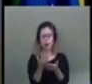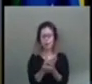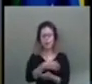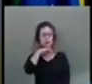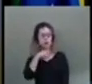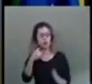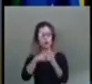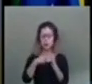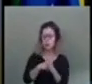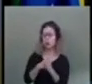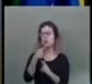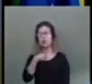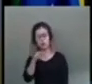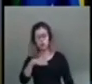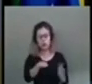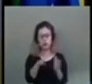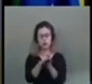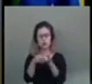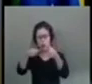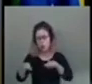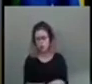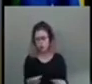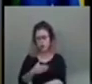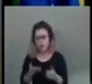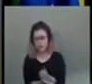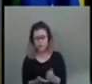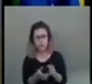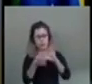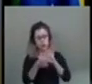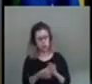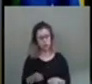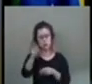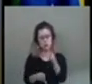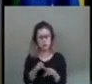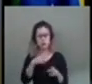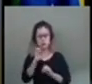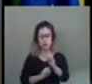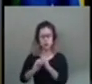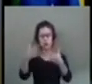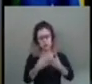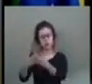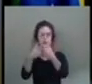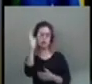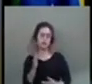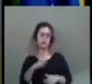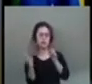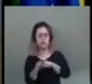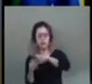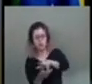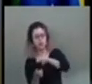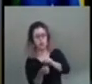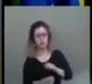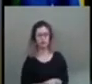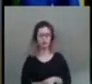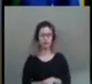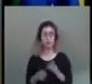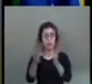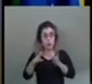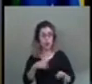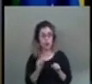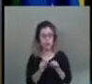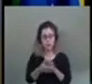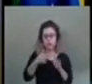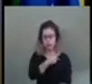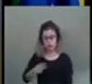do Senado Federal que nunca chegou a nível tão baixo no conceito popular e nas ONGs de Transparência Nacional quero porque